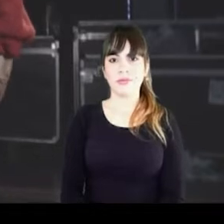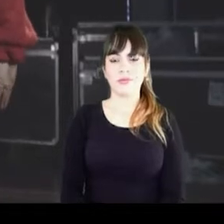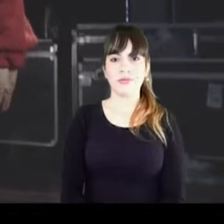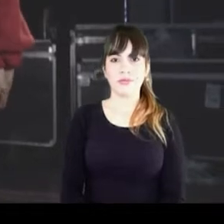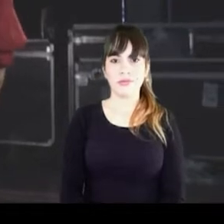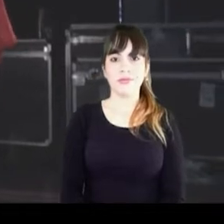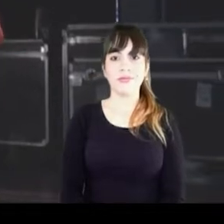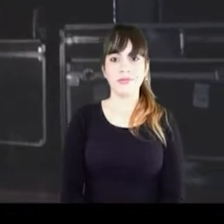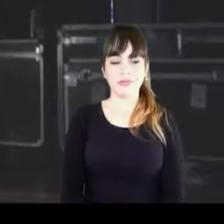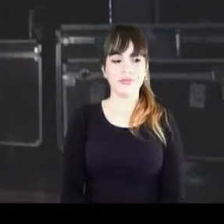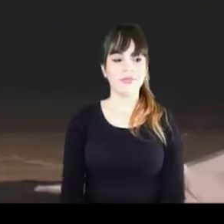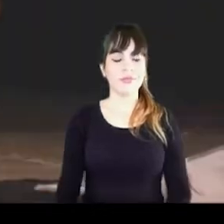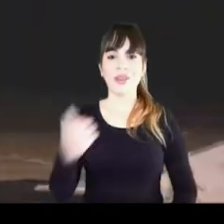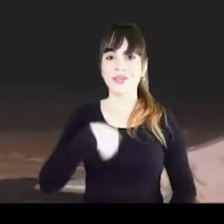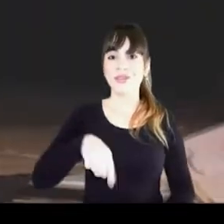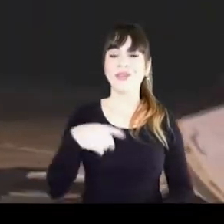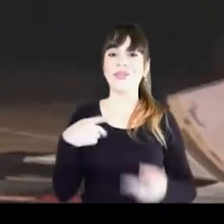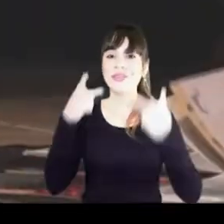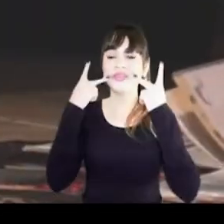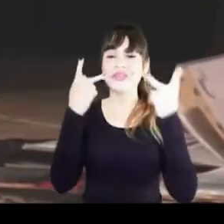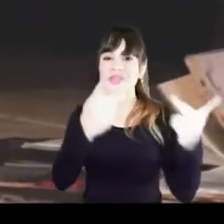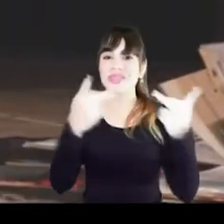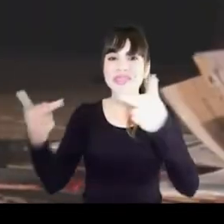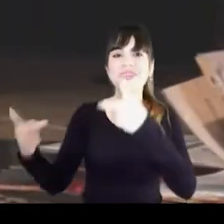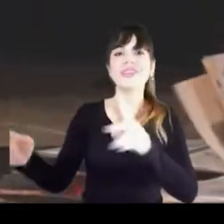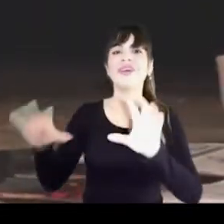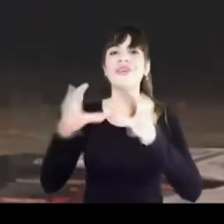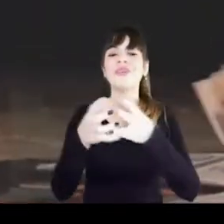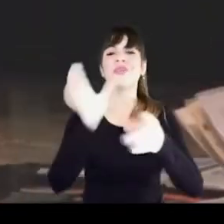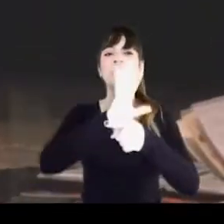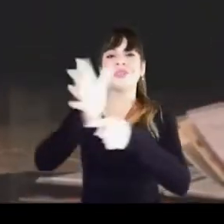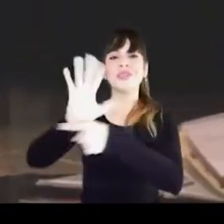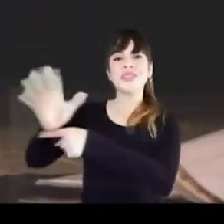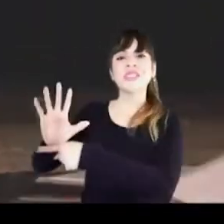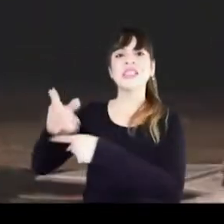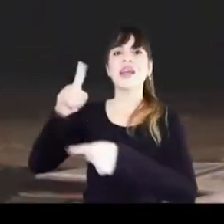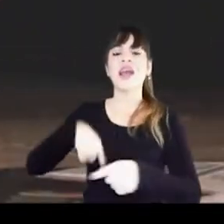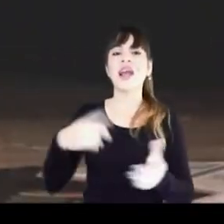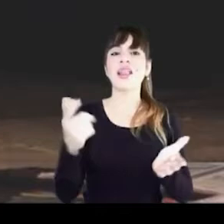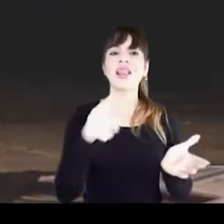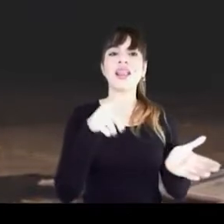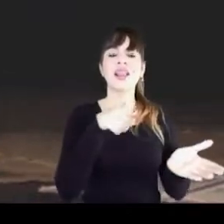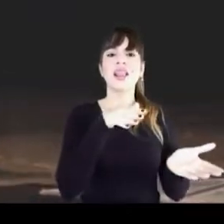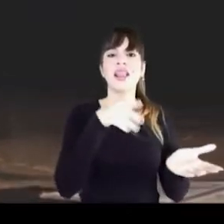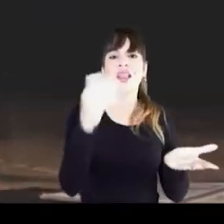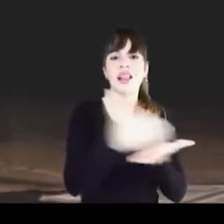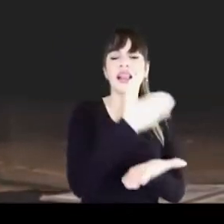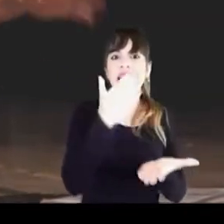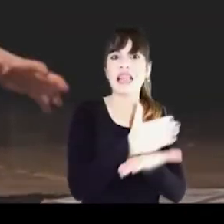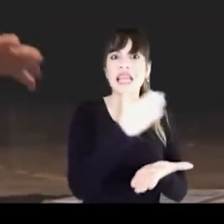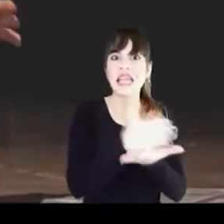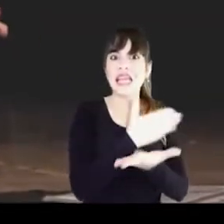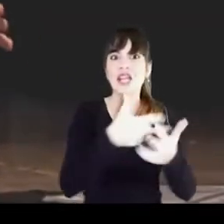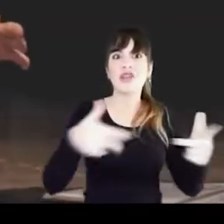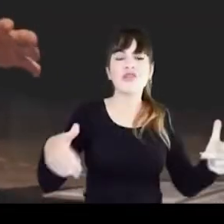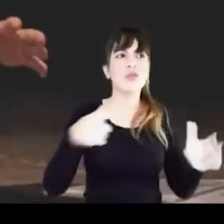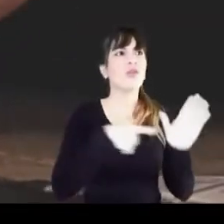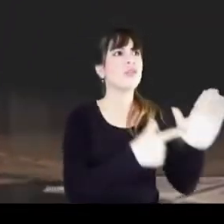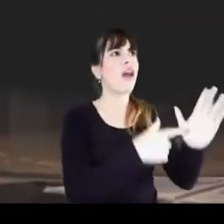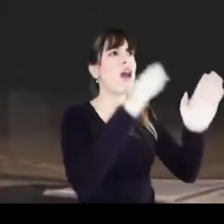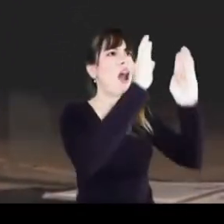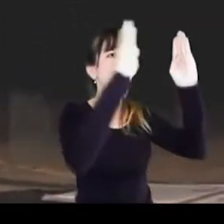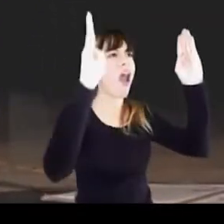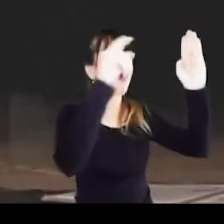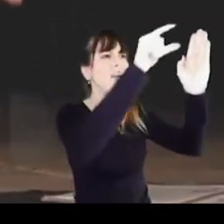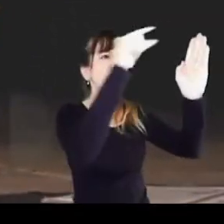Caminha para trás. Dessa coisa de visitar a dramaturgia, que eram livros assim que tremiam na estante de vez em